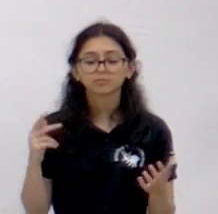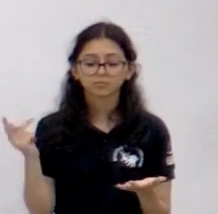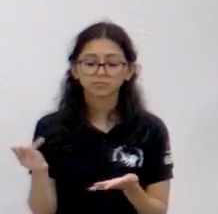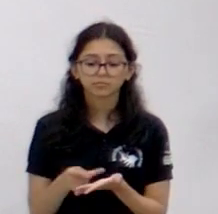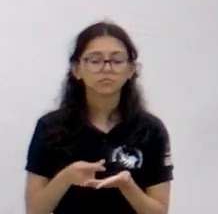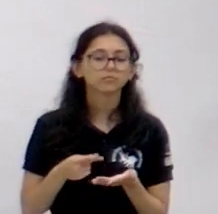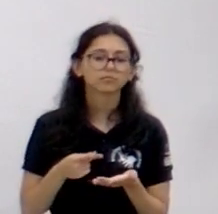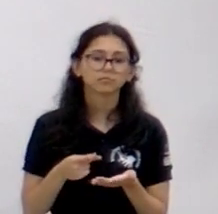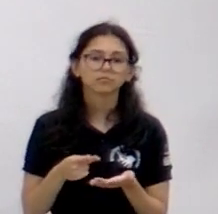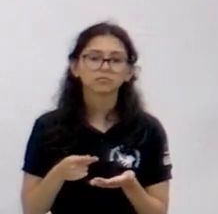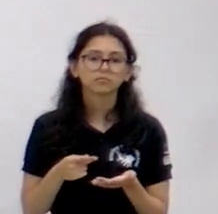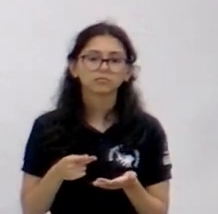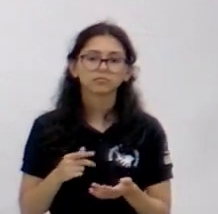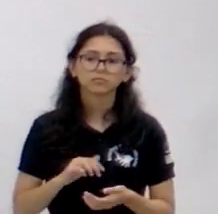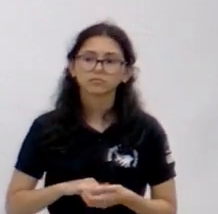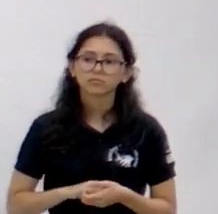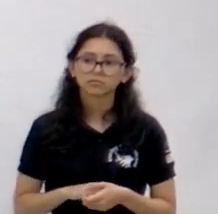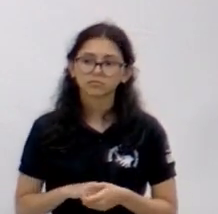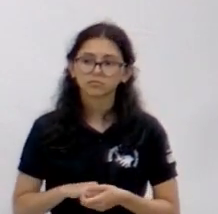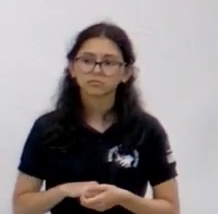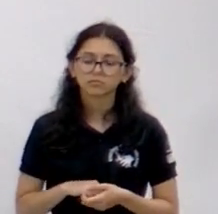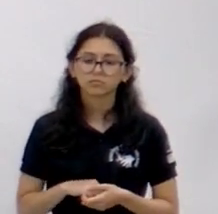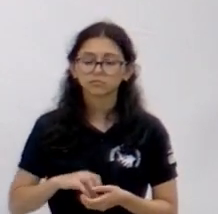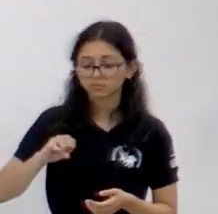Deus. Se você está com a sua Bíblia aberta,